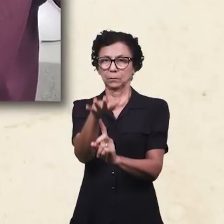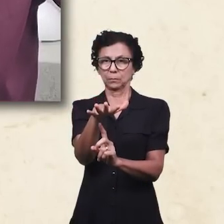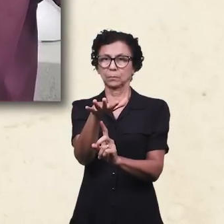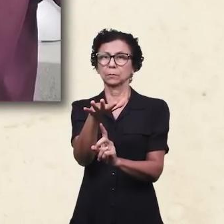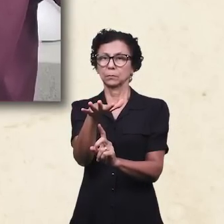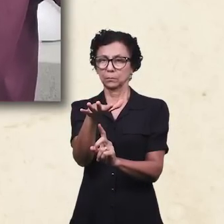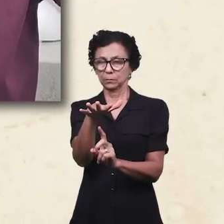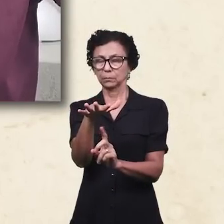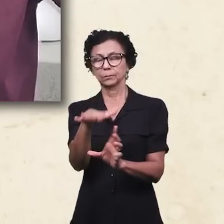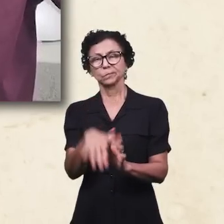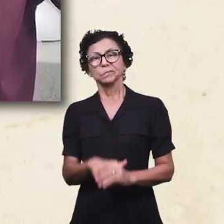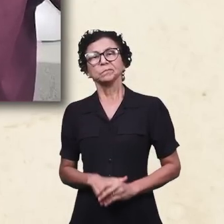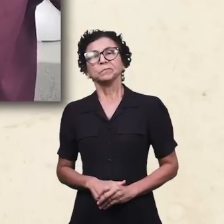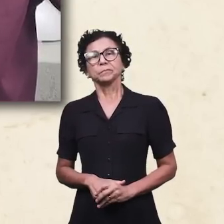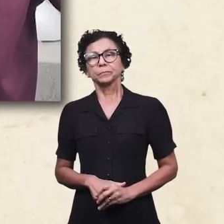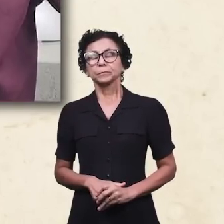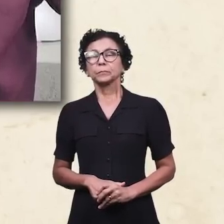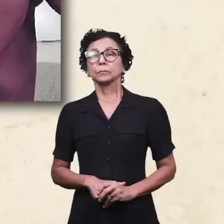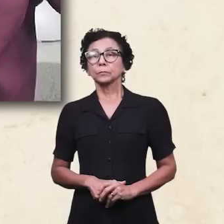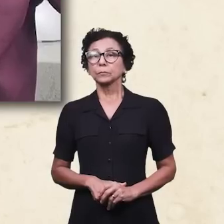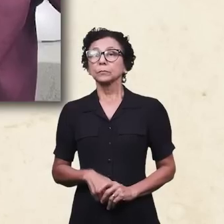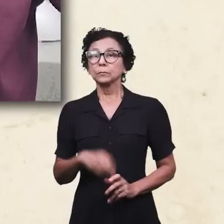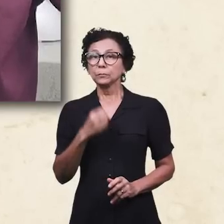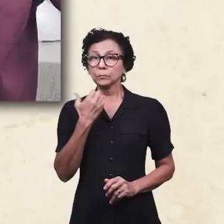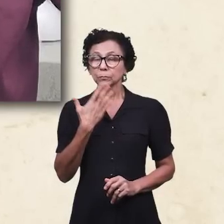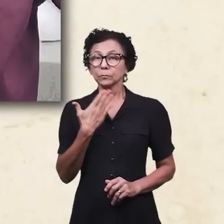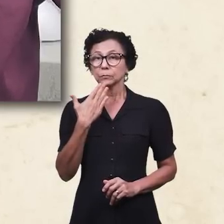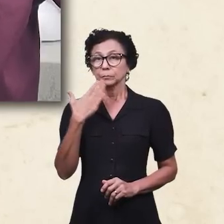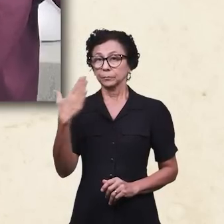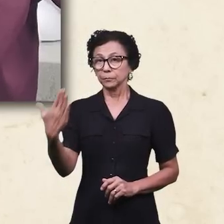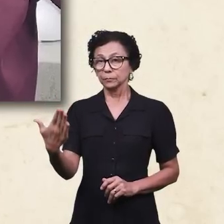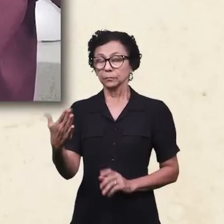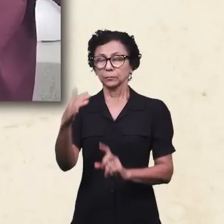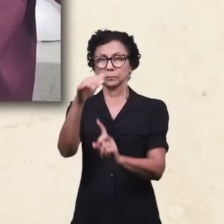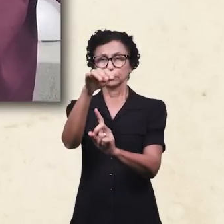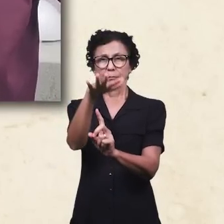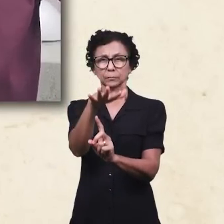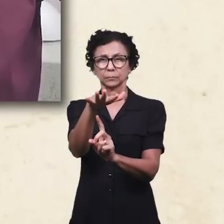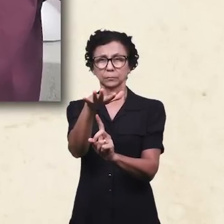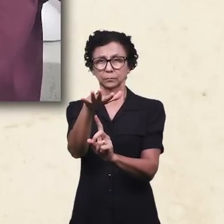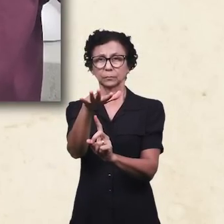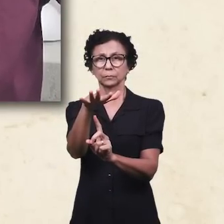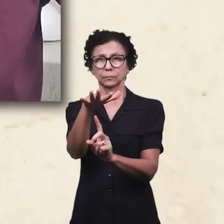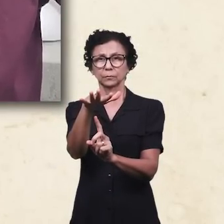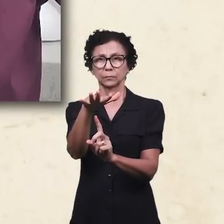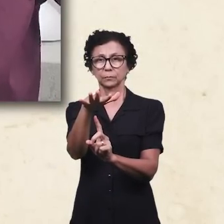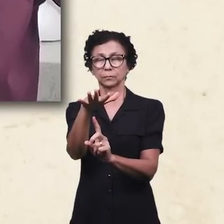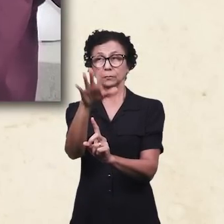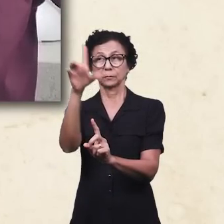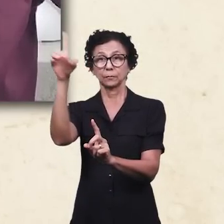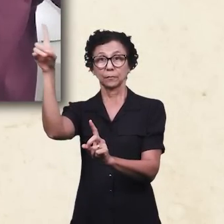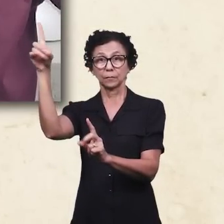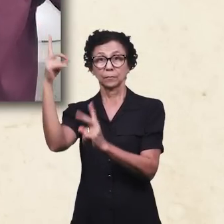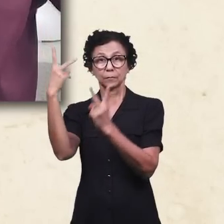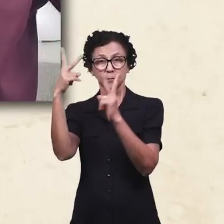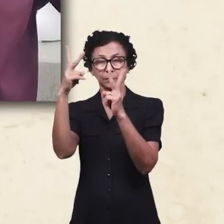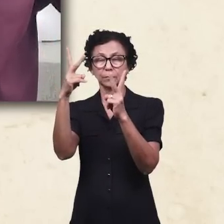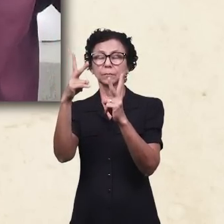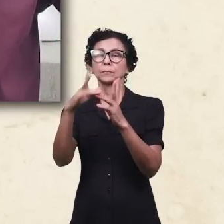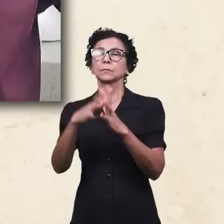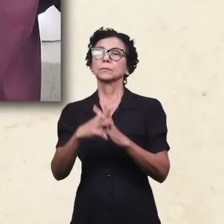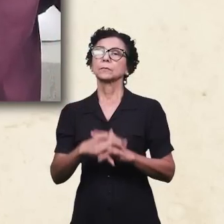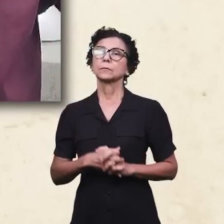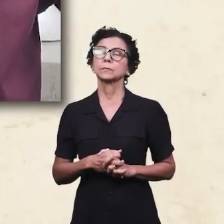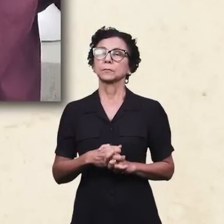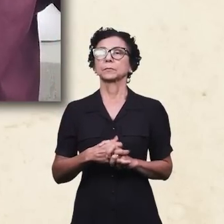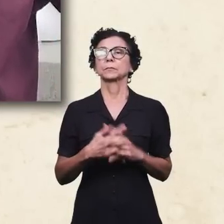mistério, e é uma bênção quando nós pedimos uma imposição de mãos, ali naquele ato de imposição de mãos, Deus ele dá vitória à